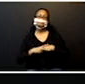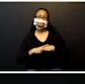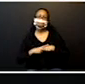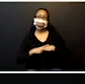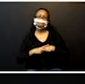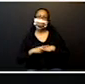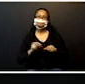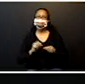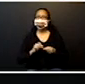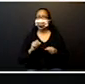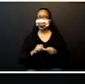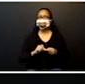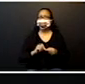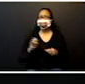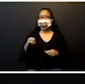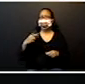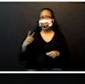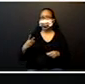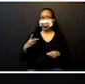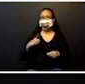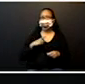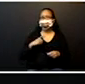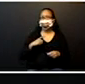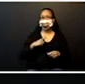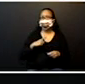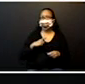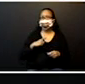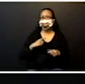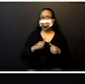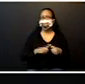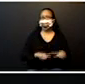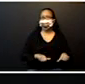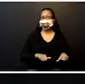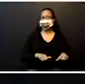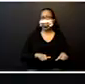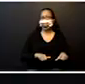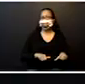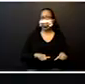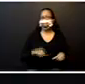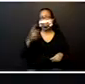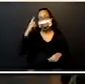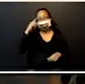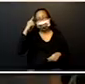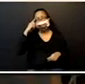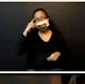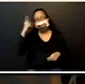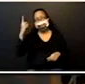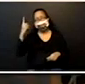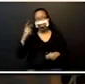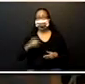verbo de estado? Aí você vai ter que dar uma pensadinha, tá bom?